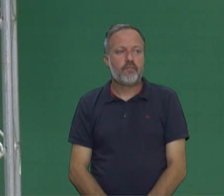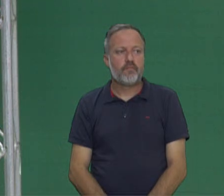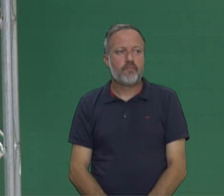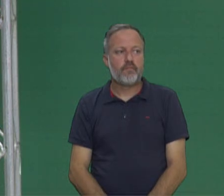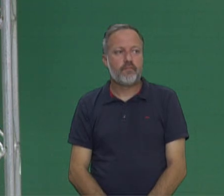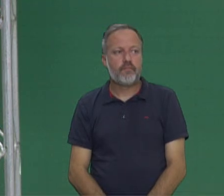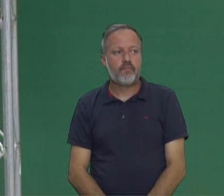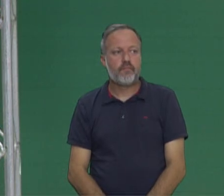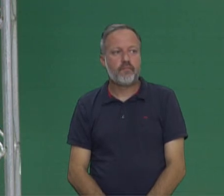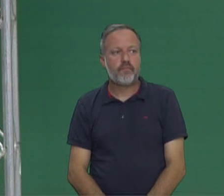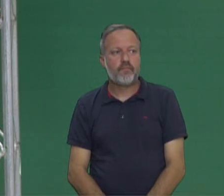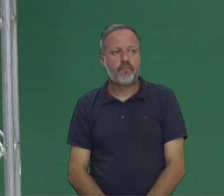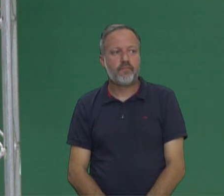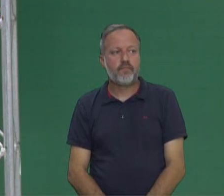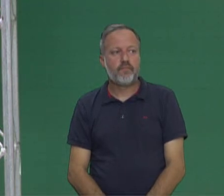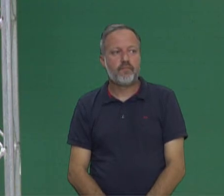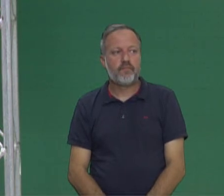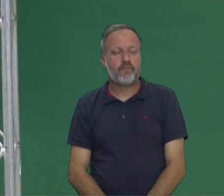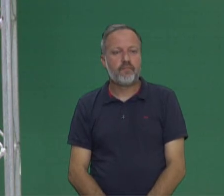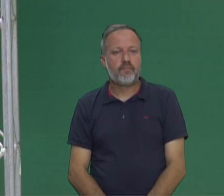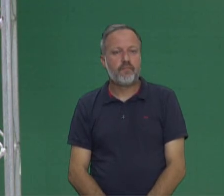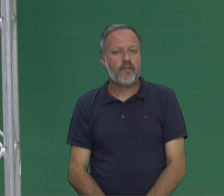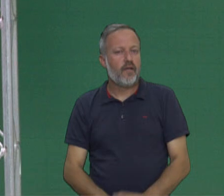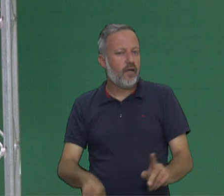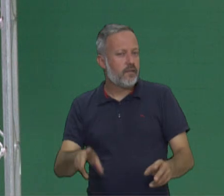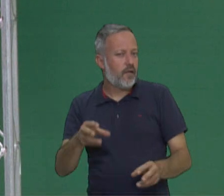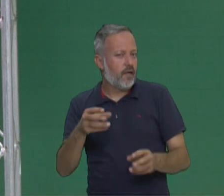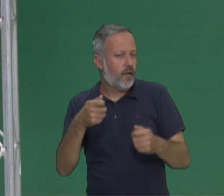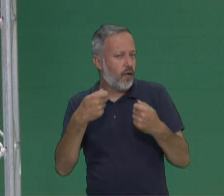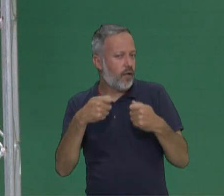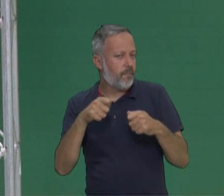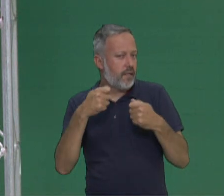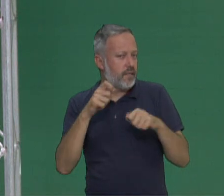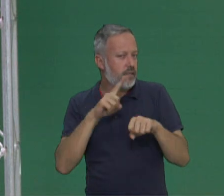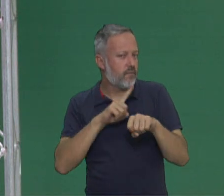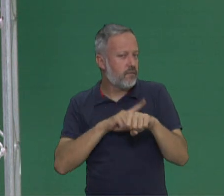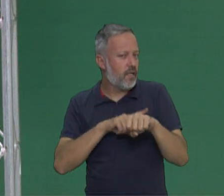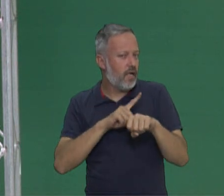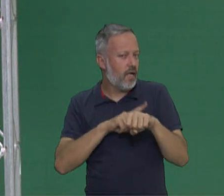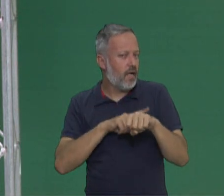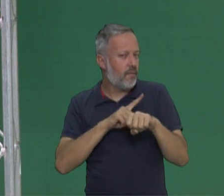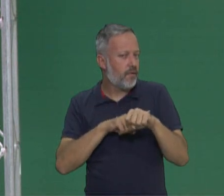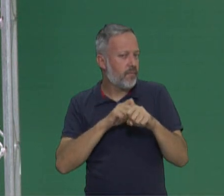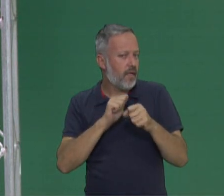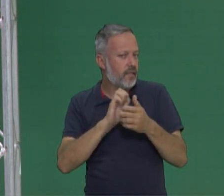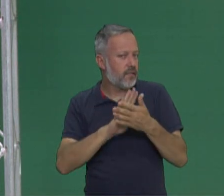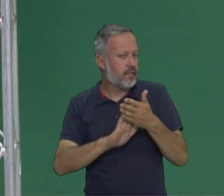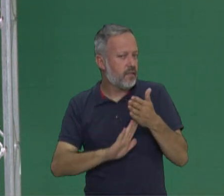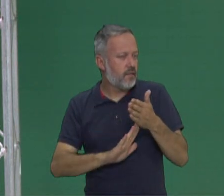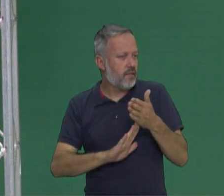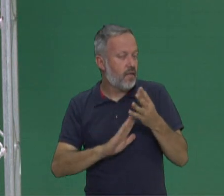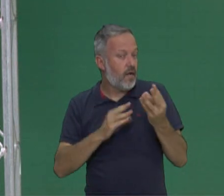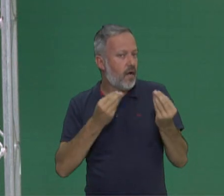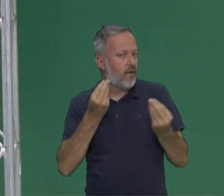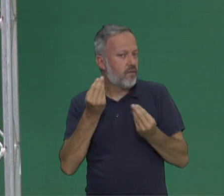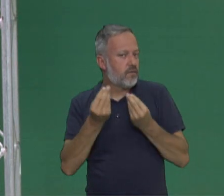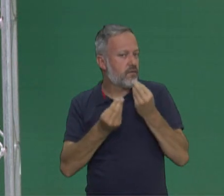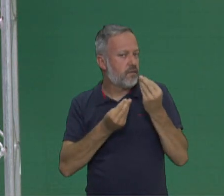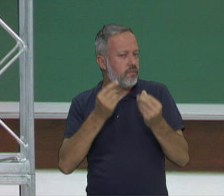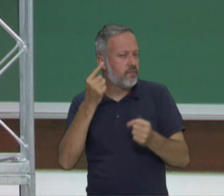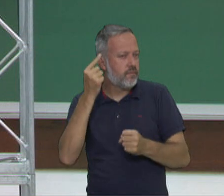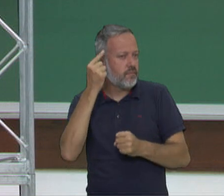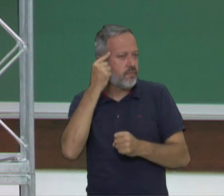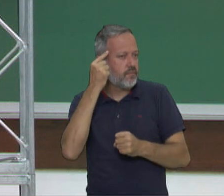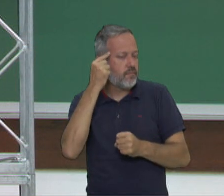Pessoal, não vou pôr a flechinha de primeira. Esse exige um pouquinho mais de tempo para fazer, né? Vamos lá. Como é que você tem que raciocinar para esse